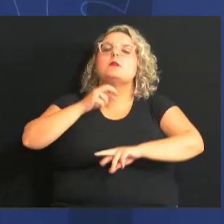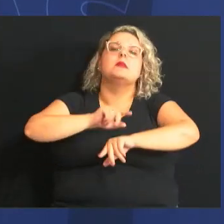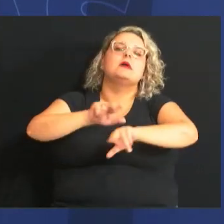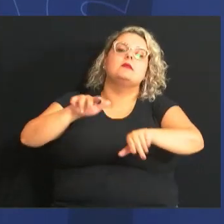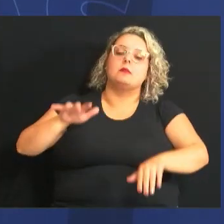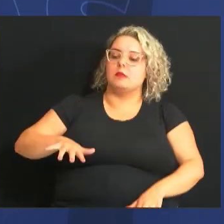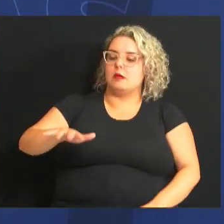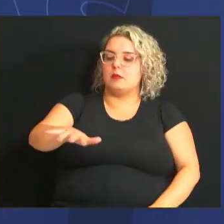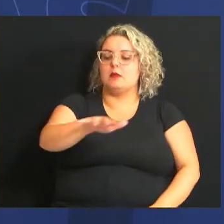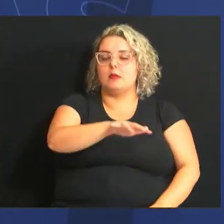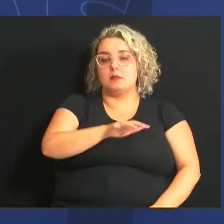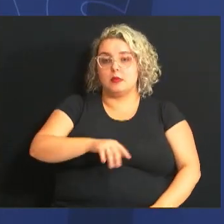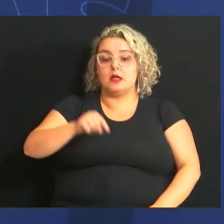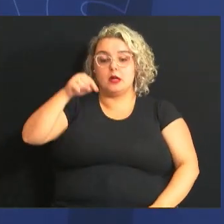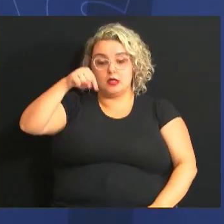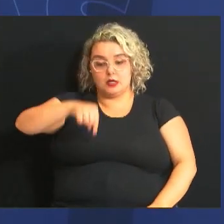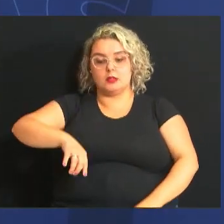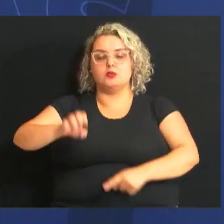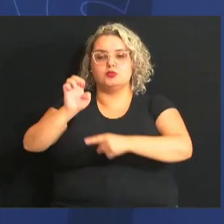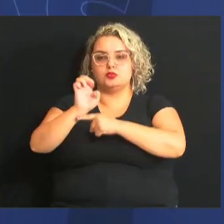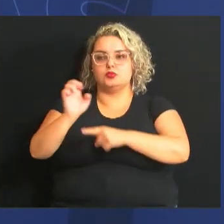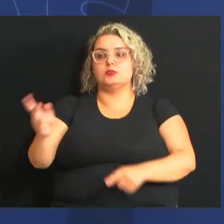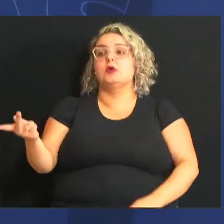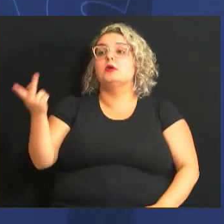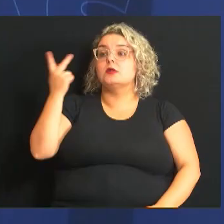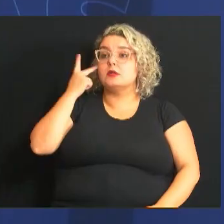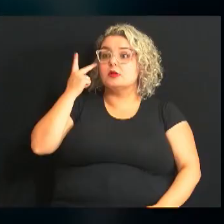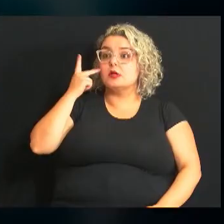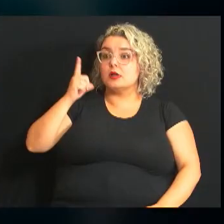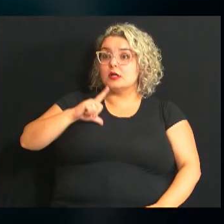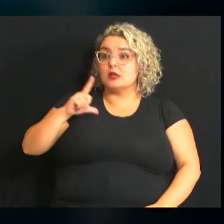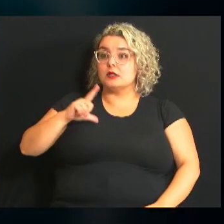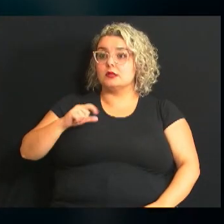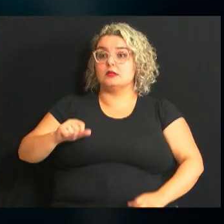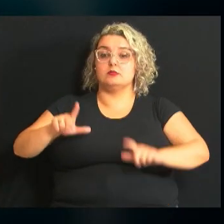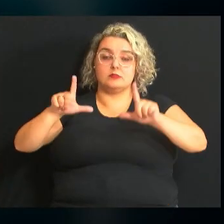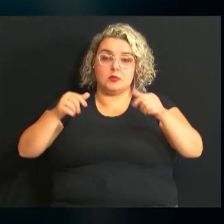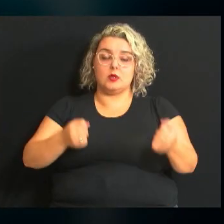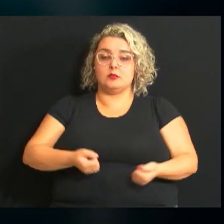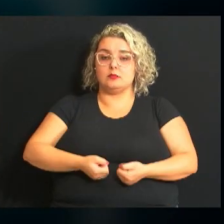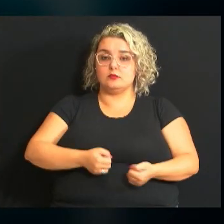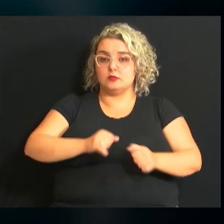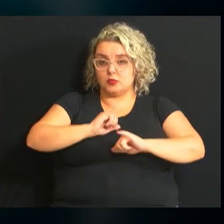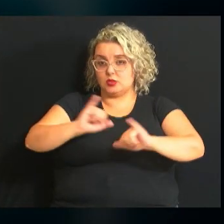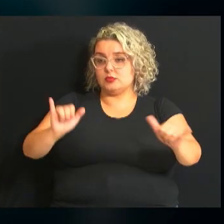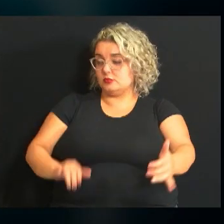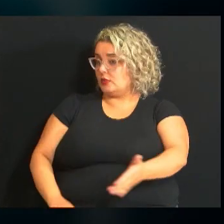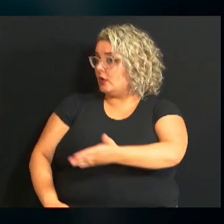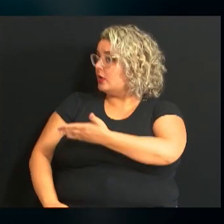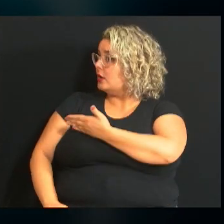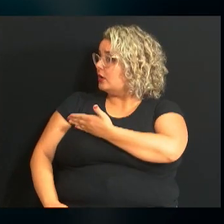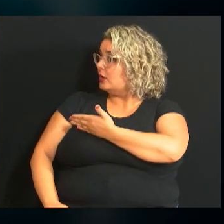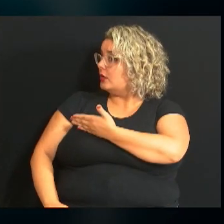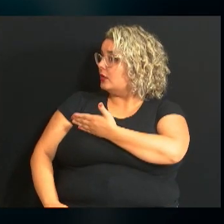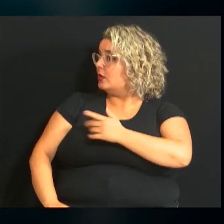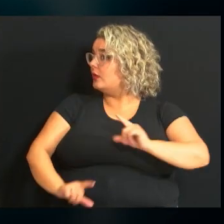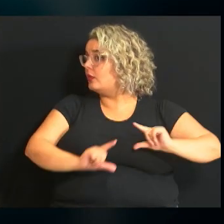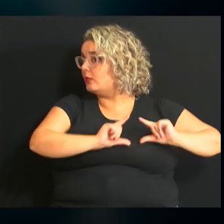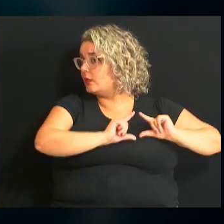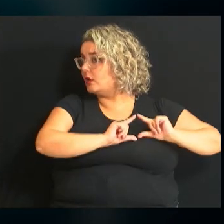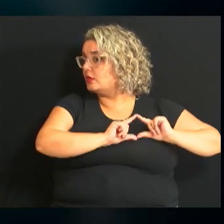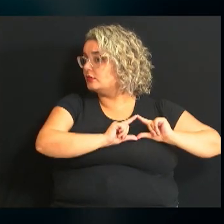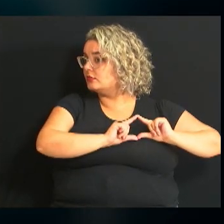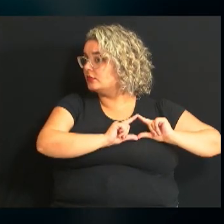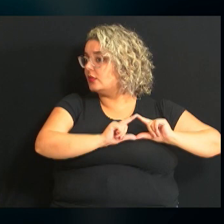do estado de São Paulo. A gente tem até uma tela que foi divulgada pela Defesa Civil falando, olha aí,